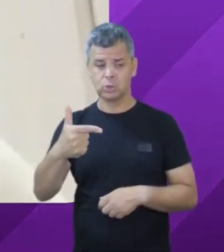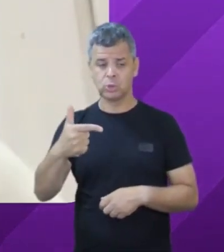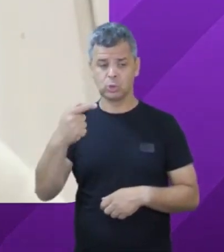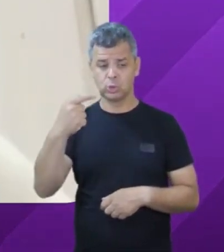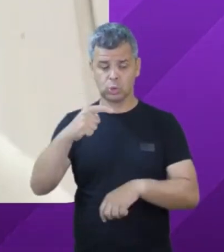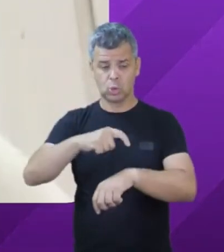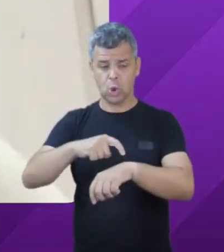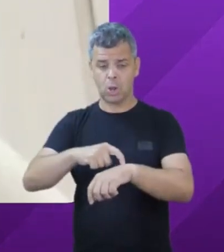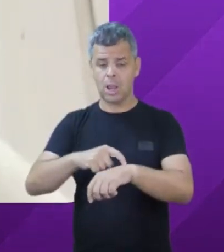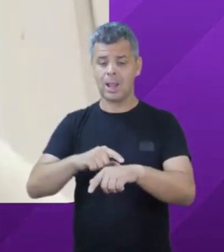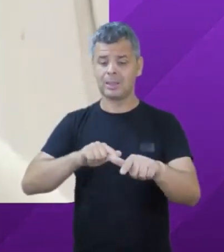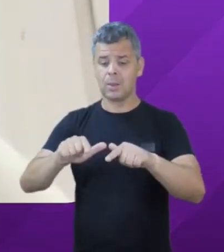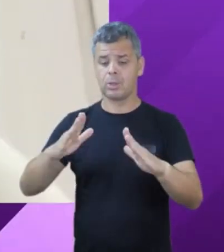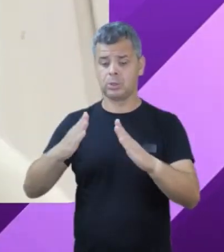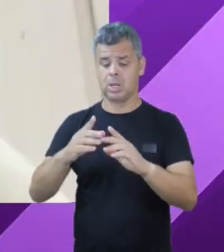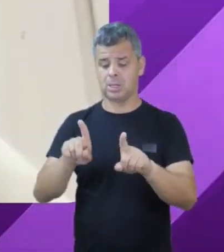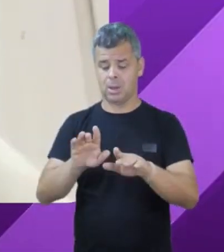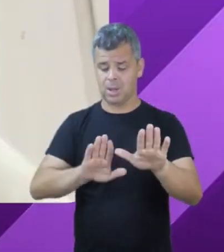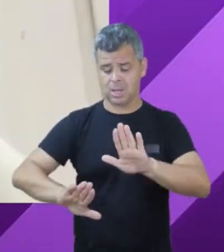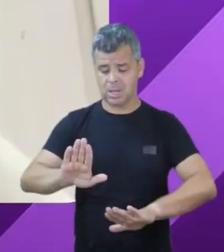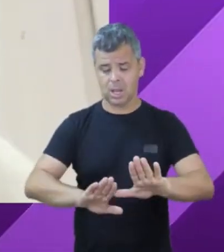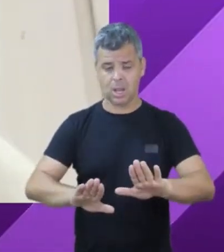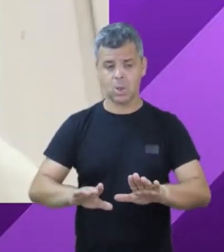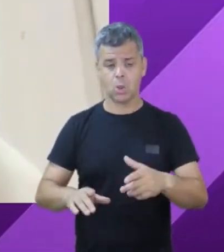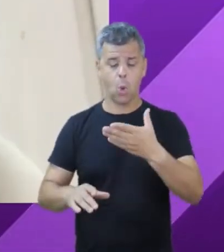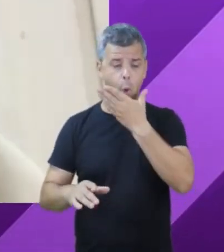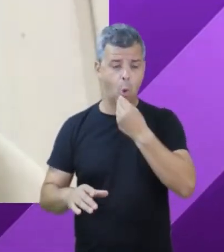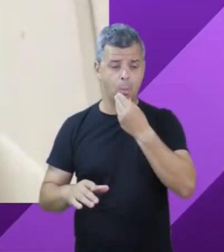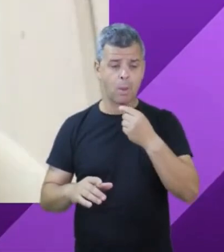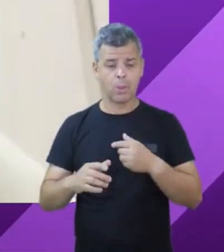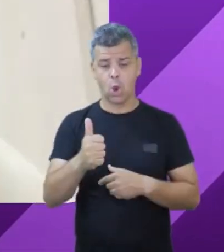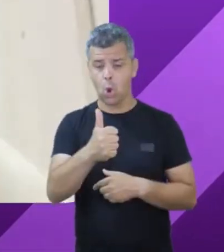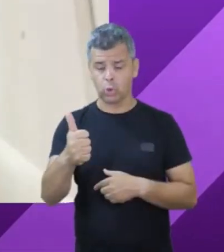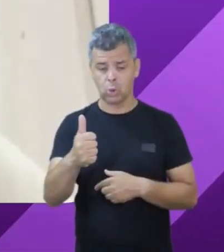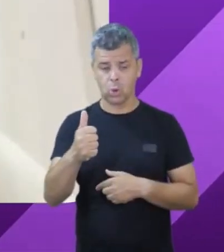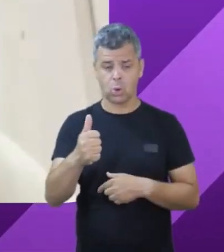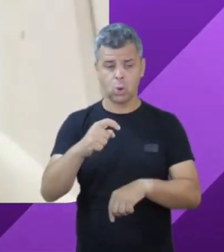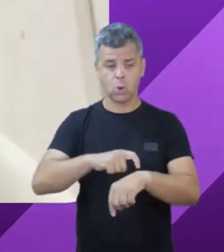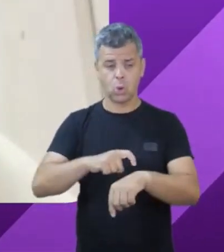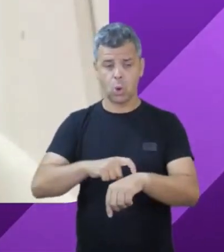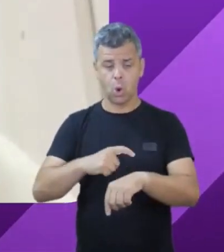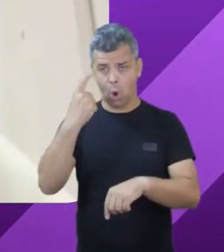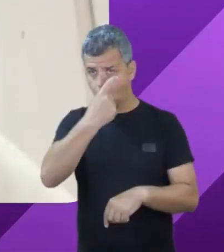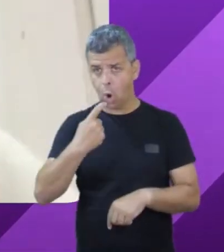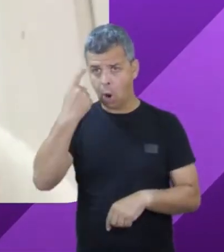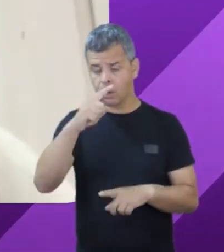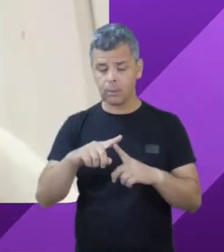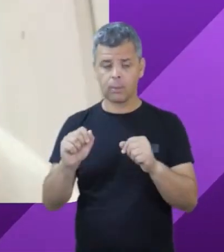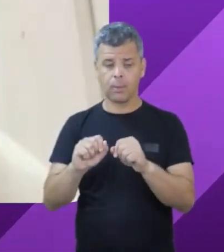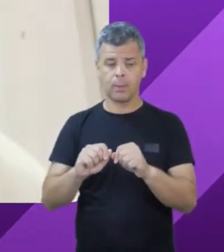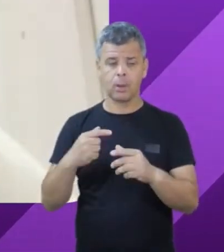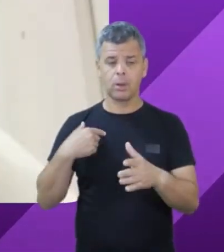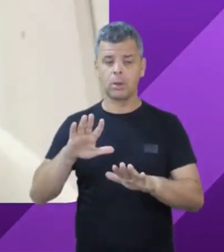atividades domésticas e em cuidados, enquanto os homens gastam, em média, 11 horas em cuidados e atividades, de acordo